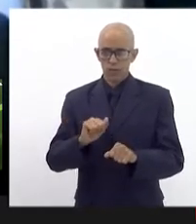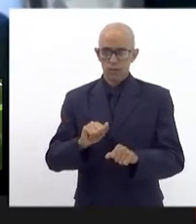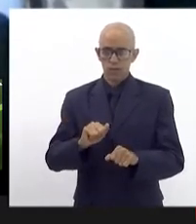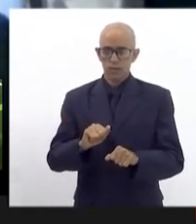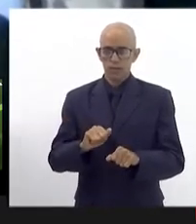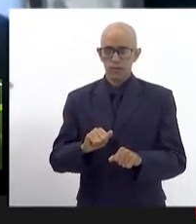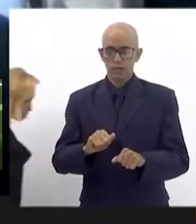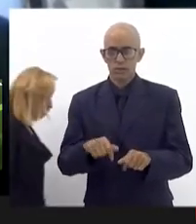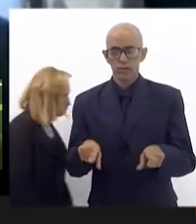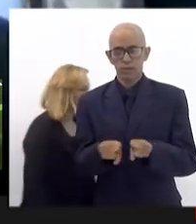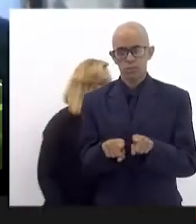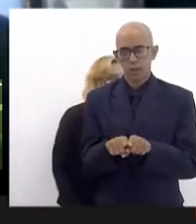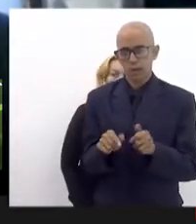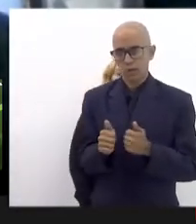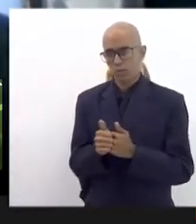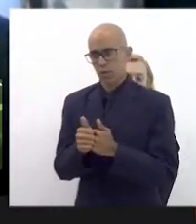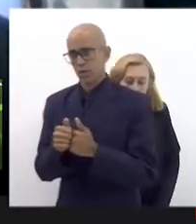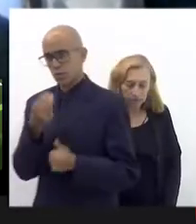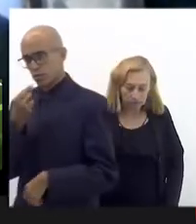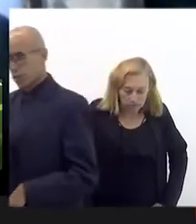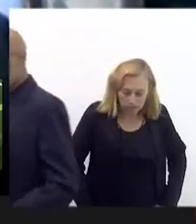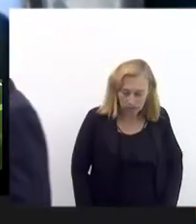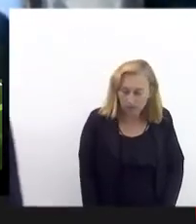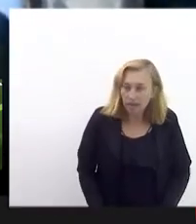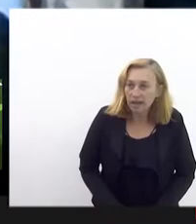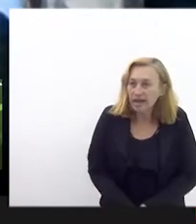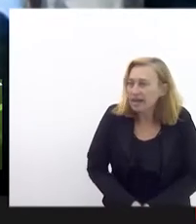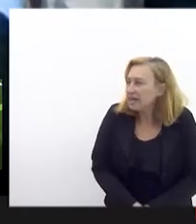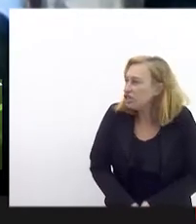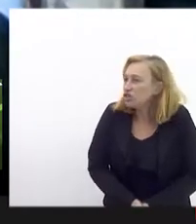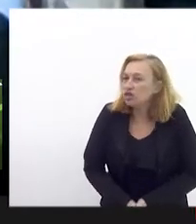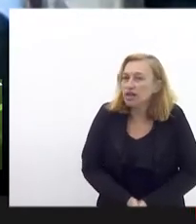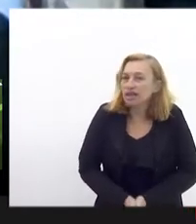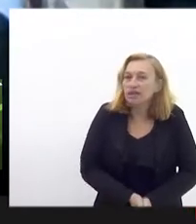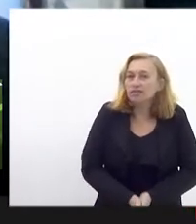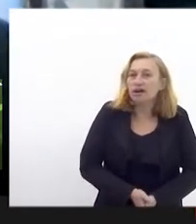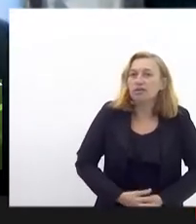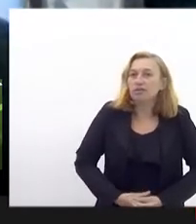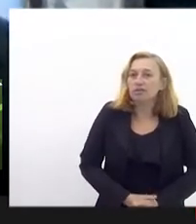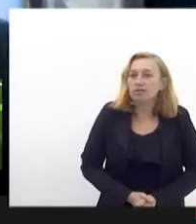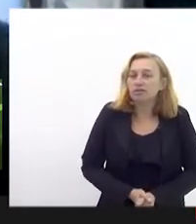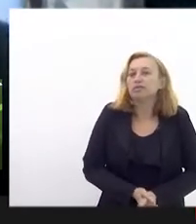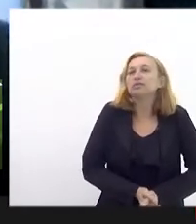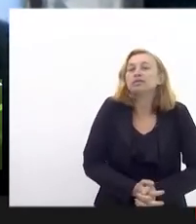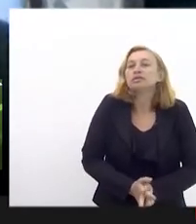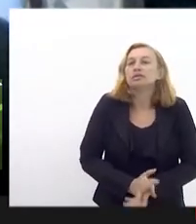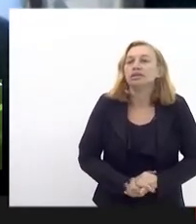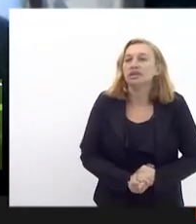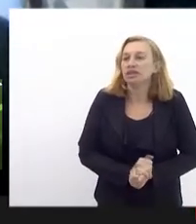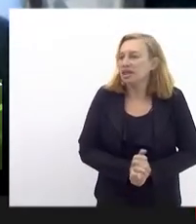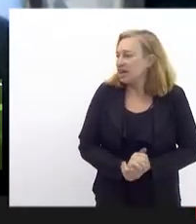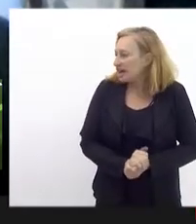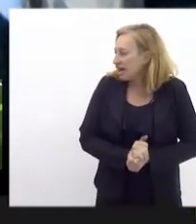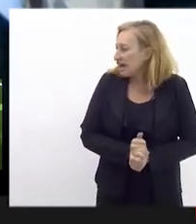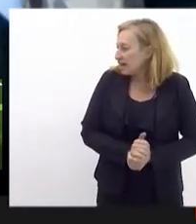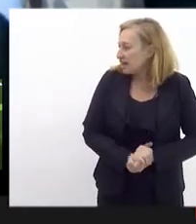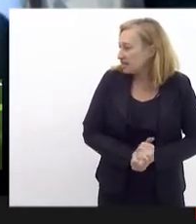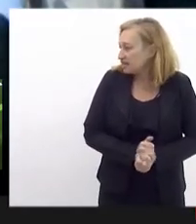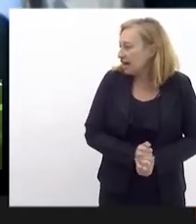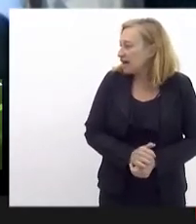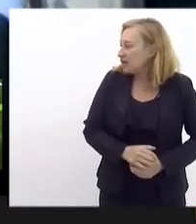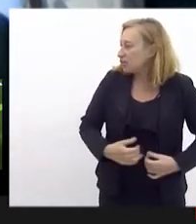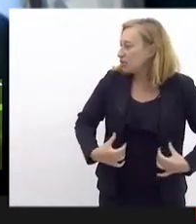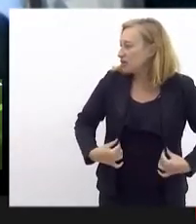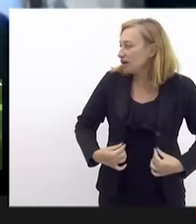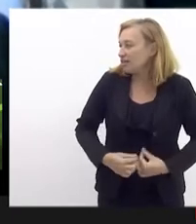Acompanhei também sugestões que o professor Ildeu me enviou quando o Waldeck não tinha ainda feito